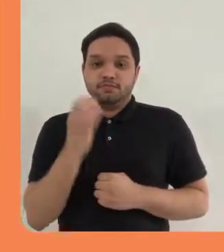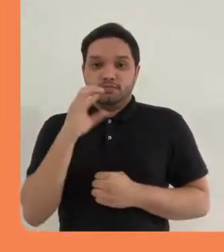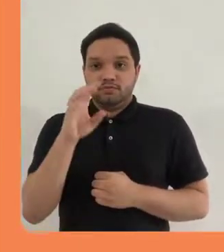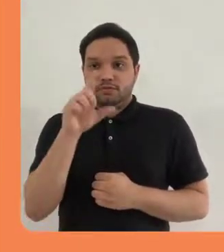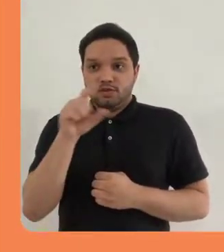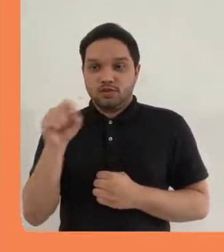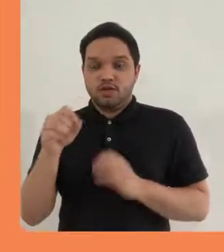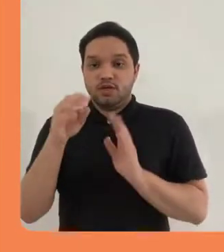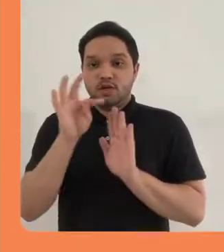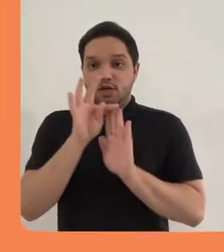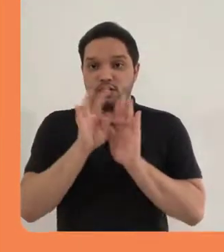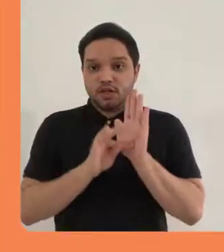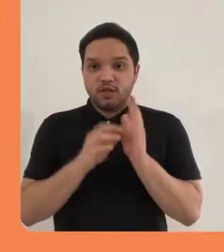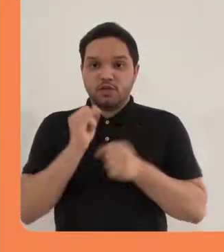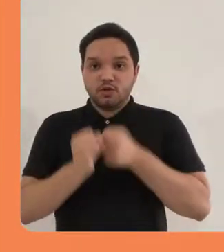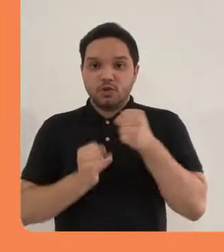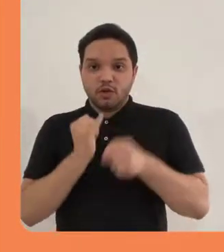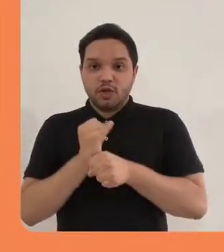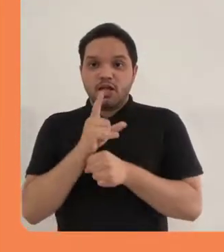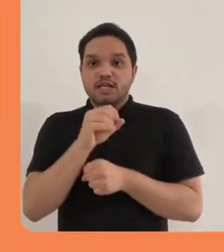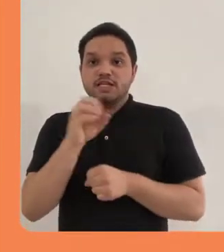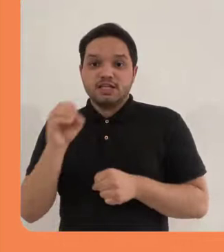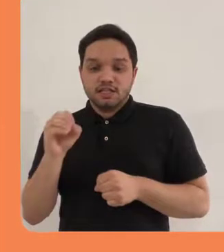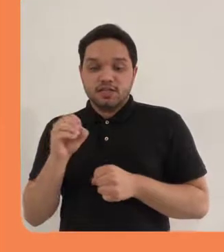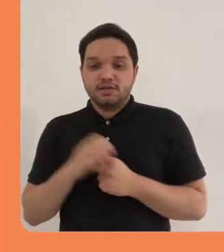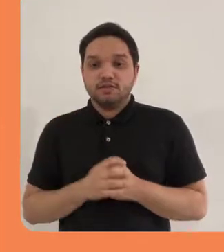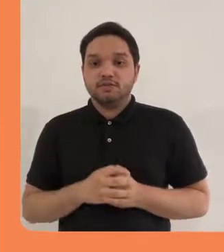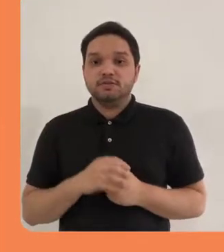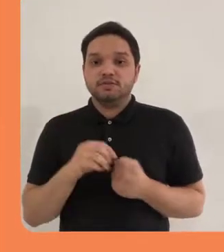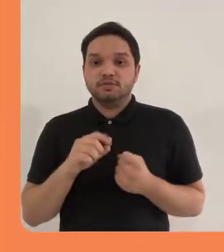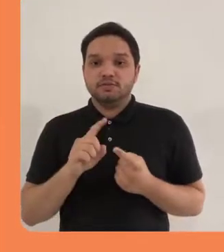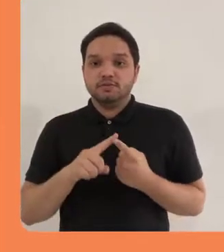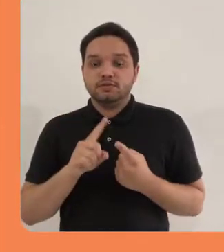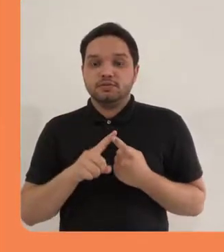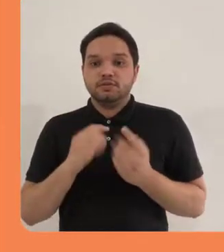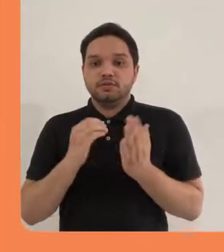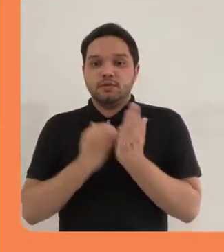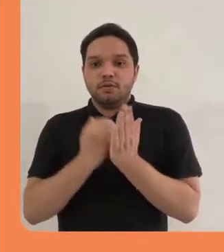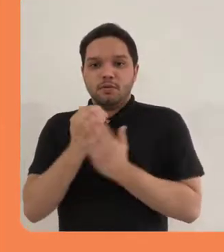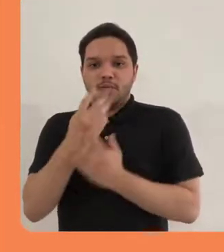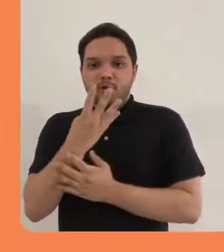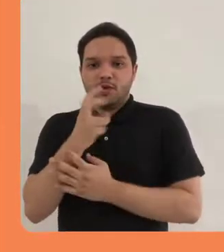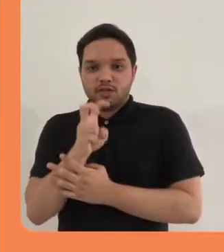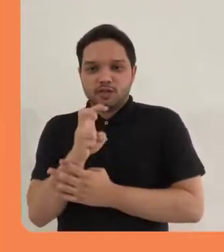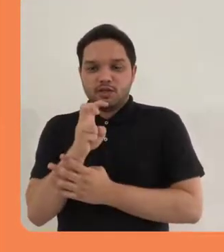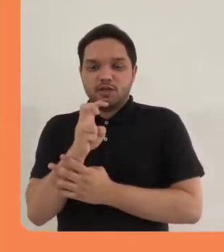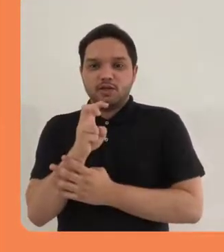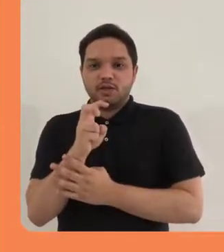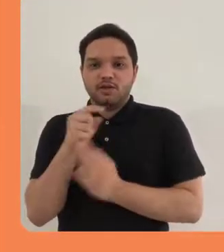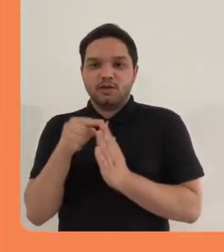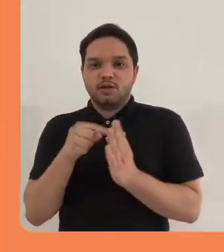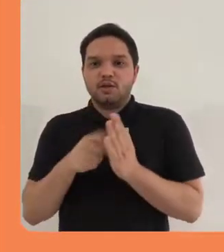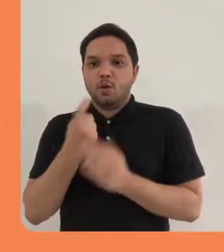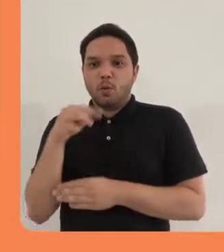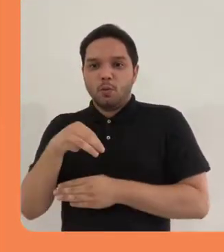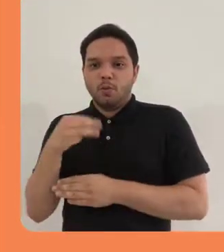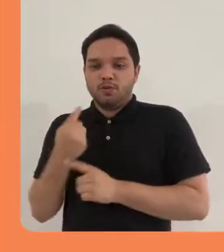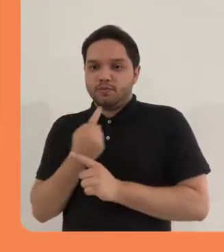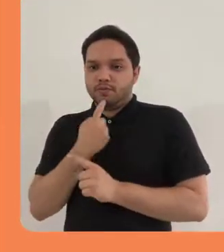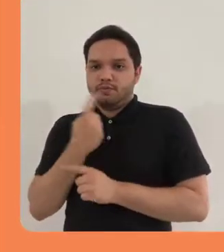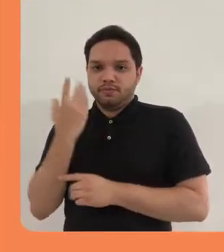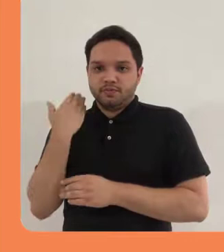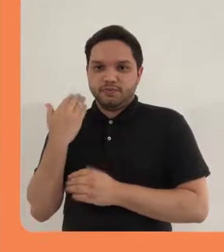Então, uma submissão foi 100 pontos, um texto online foi 100 pontos e um post criado mais